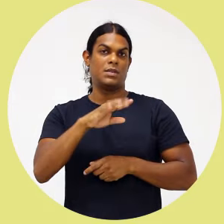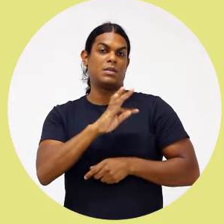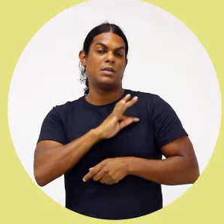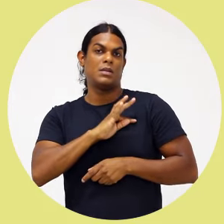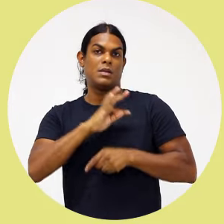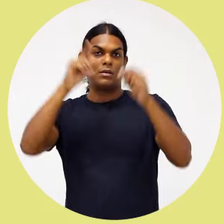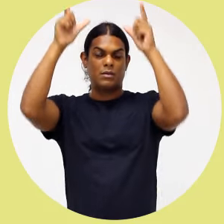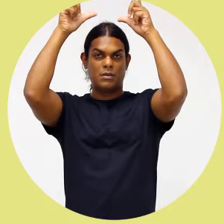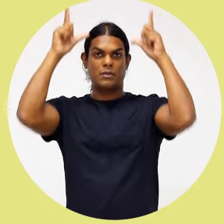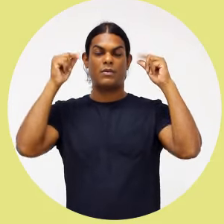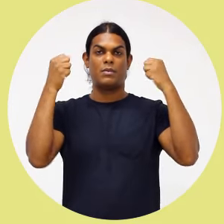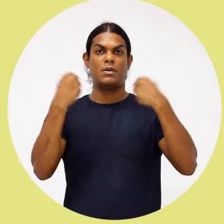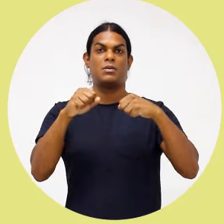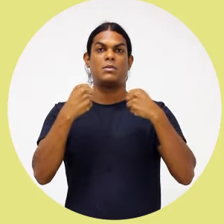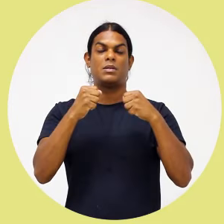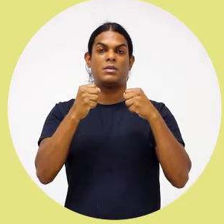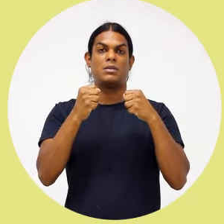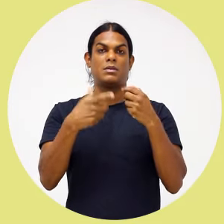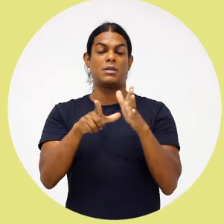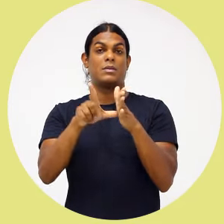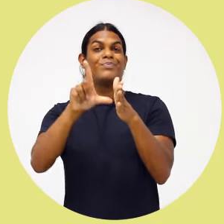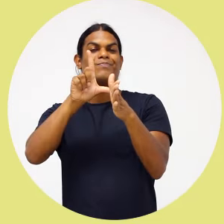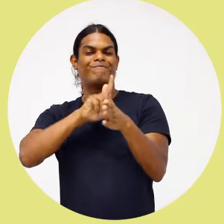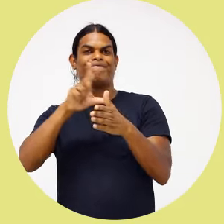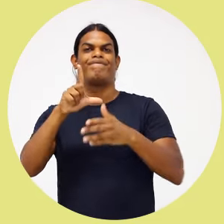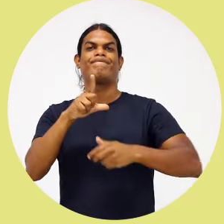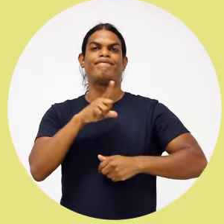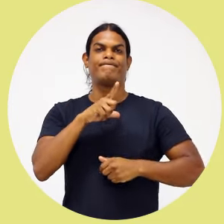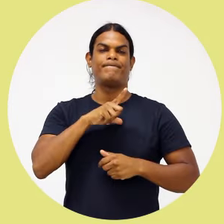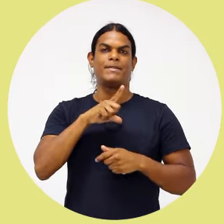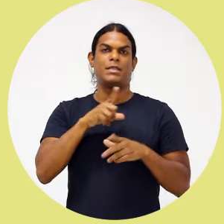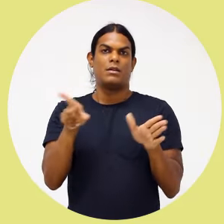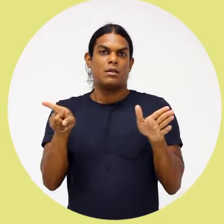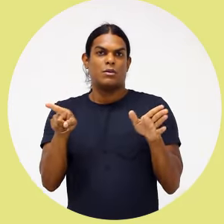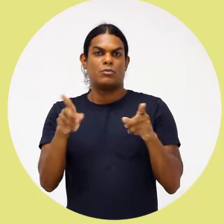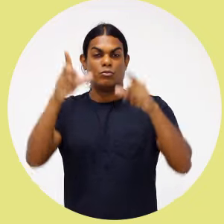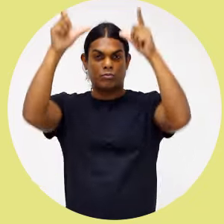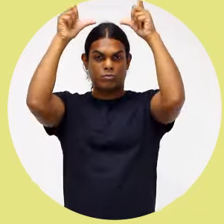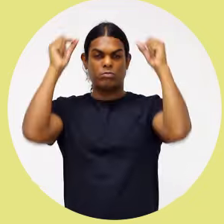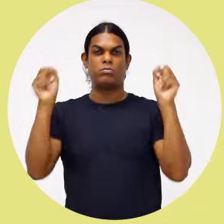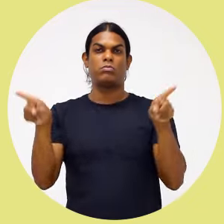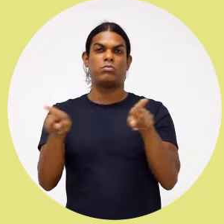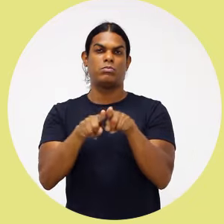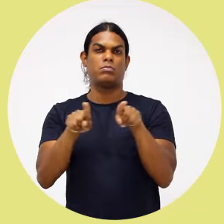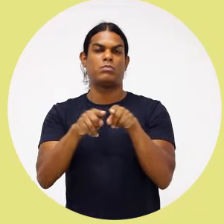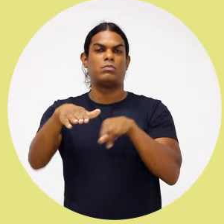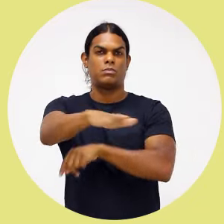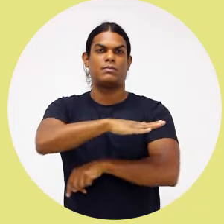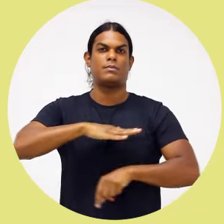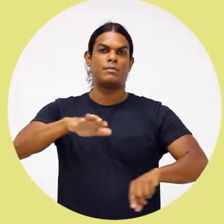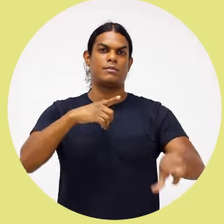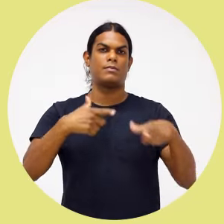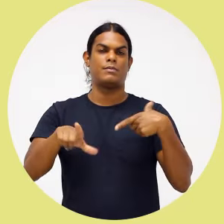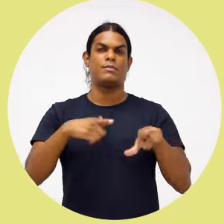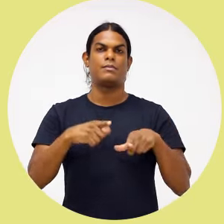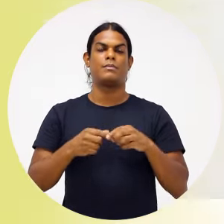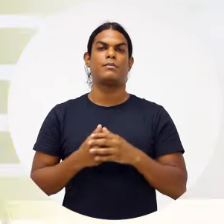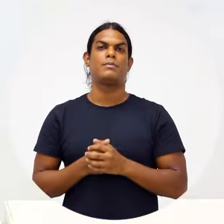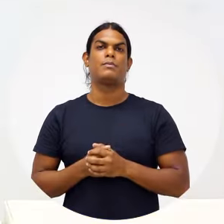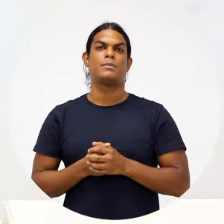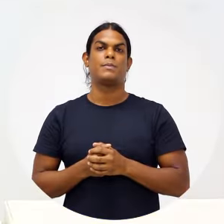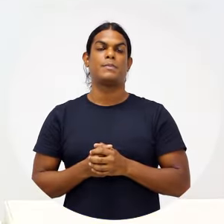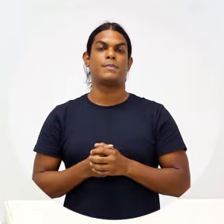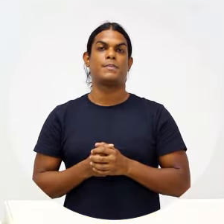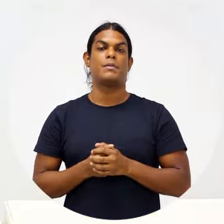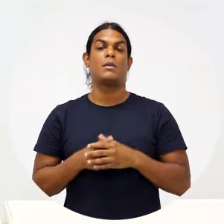aparece antes do enfermeiro. Dessa forma, ele estaria infringindo a sua legislação trabalhista. Então, a partir do